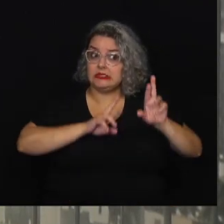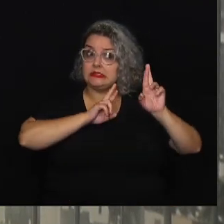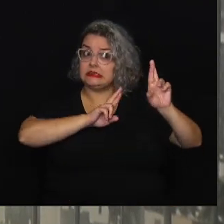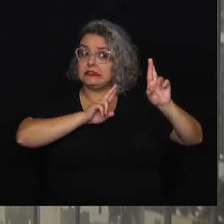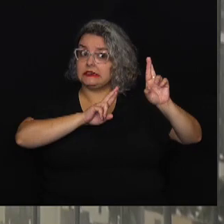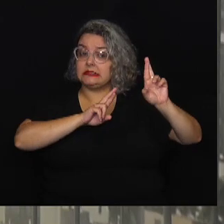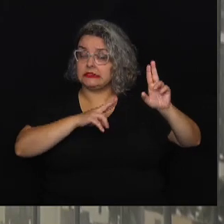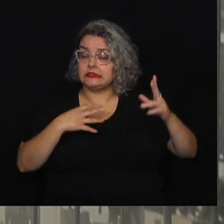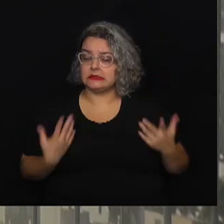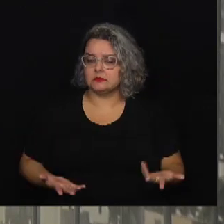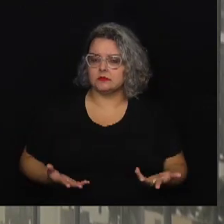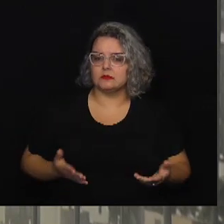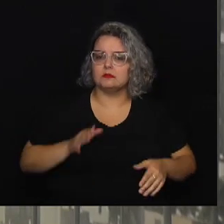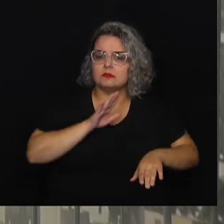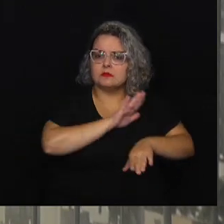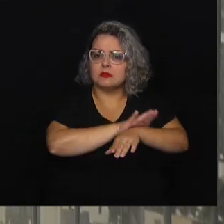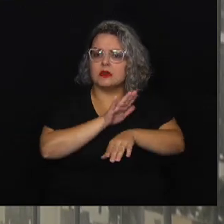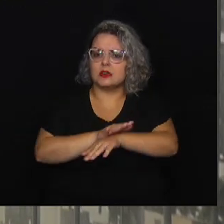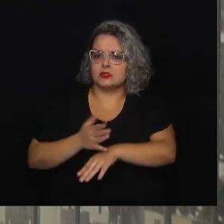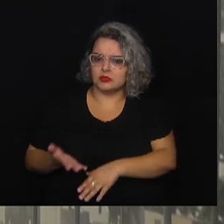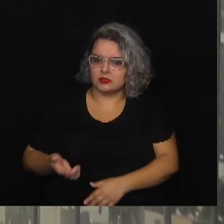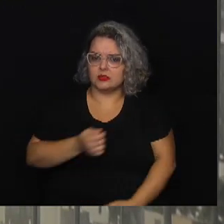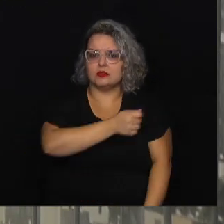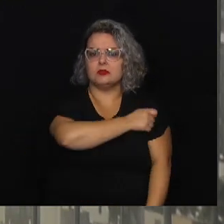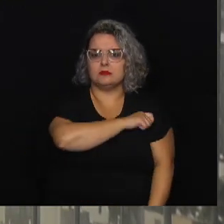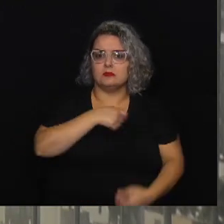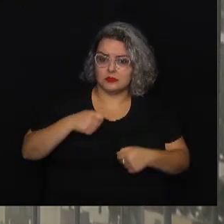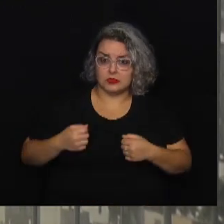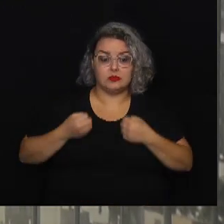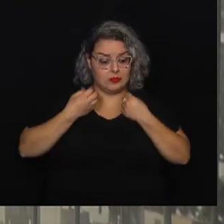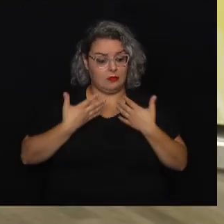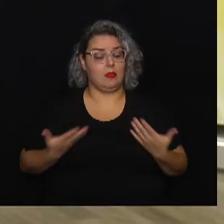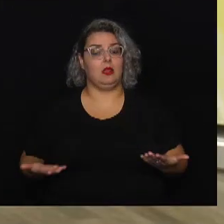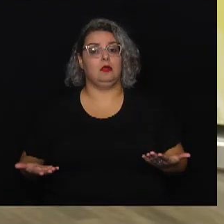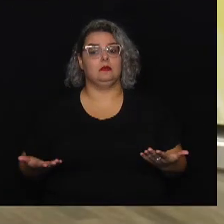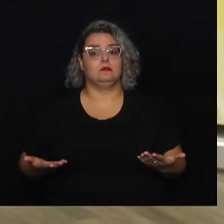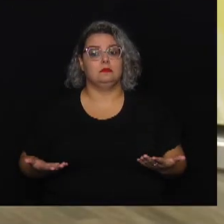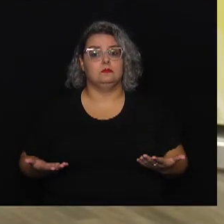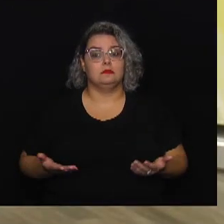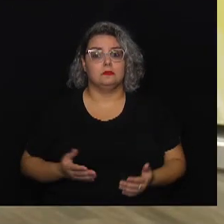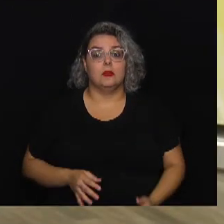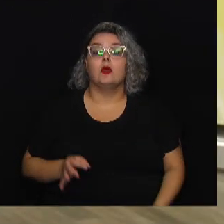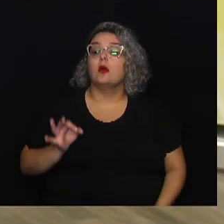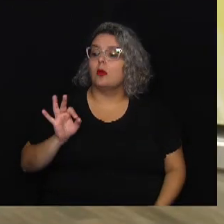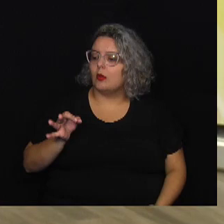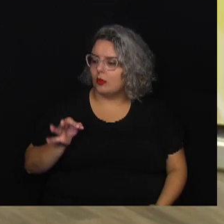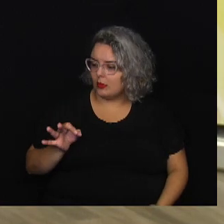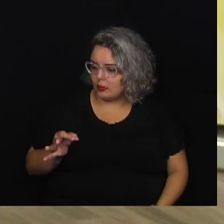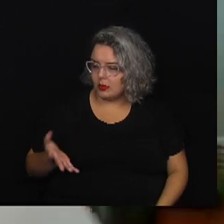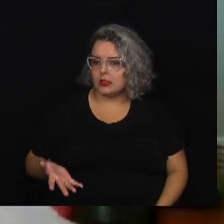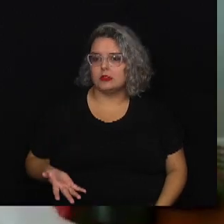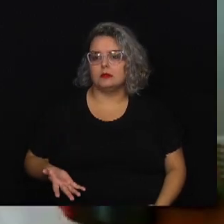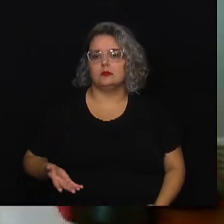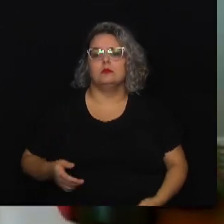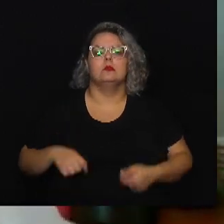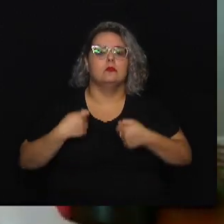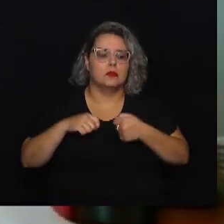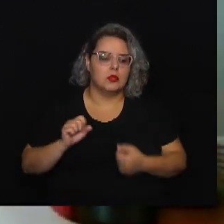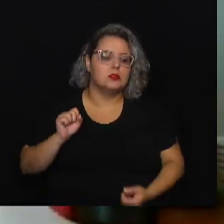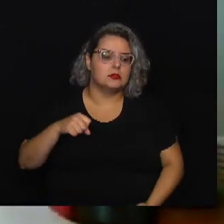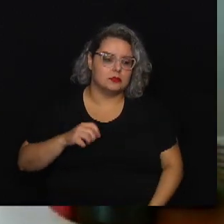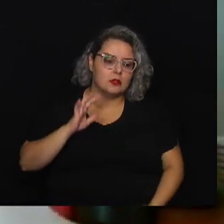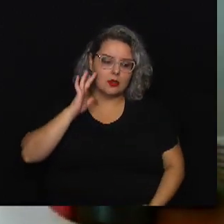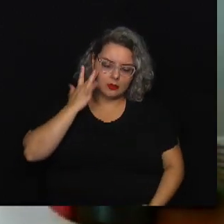expectativas. Para ajudar os alunos, eles precisam estar bem. Com certeza. Precisam sim, eu acho que